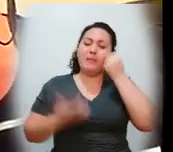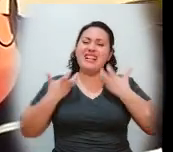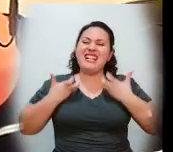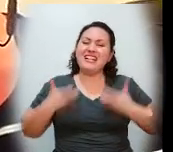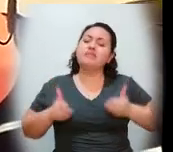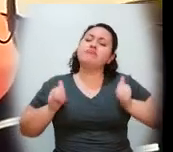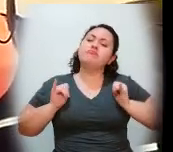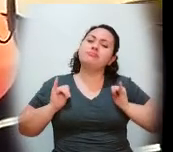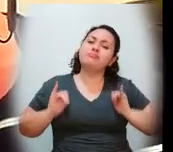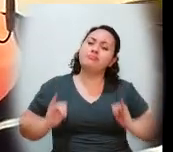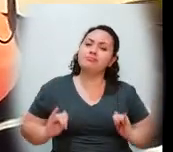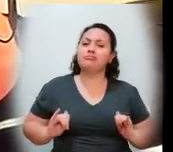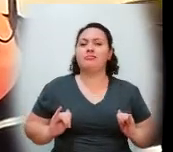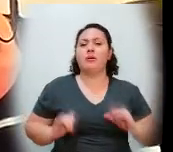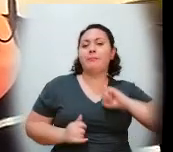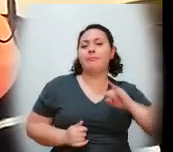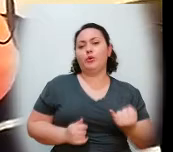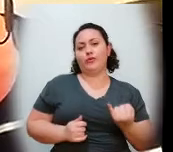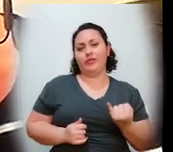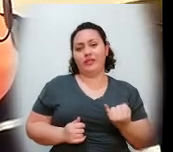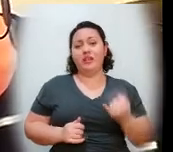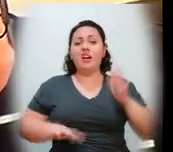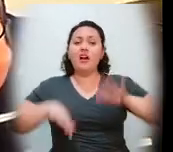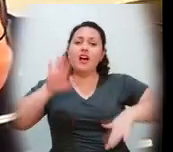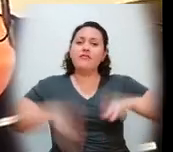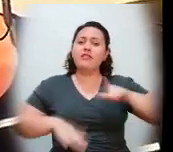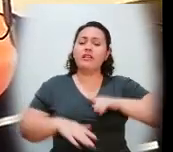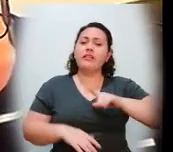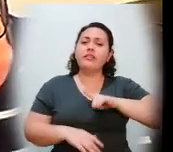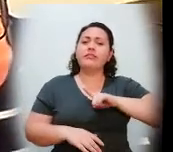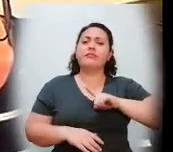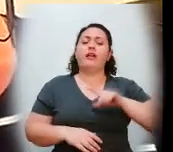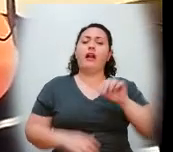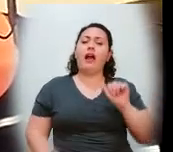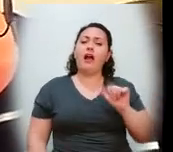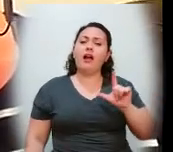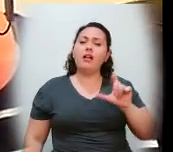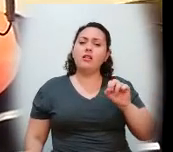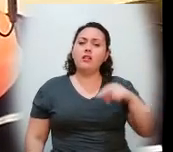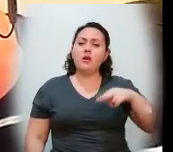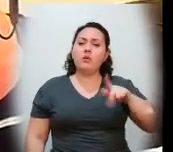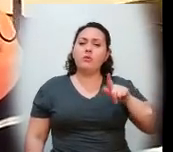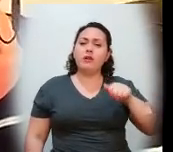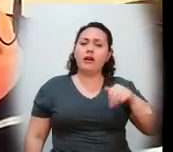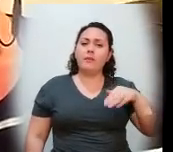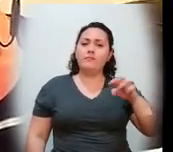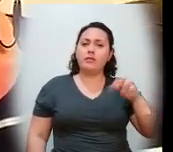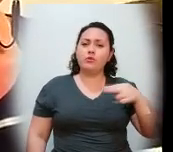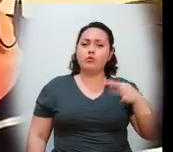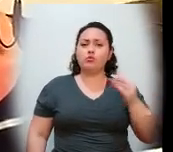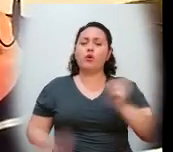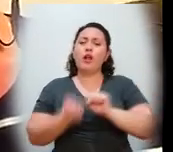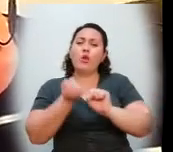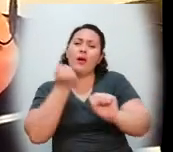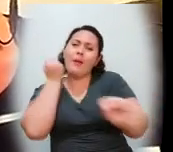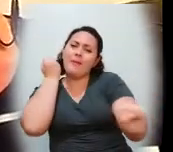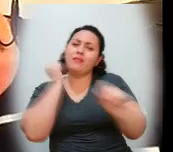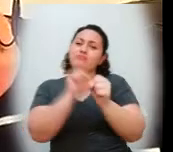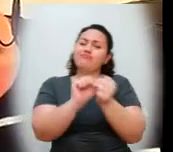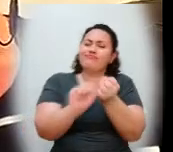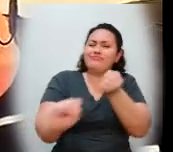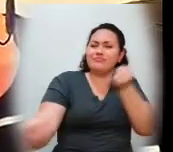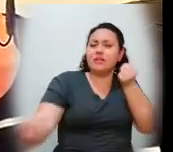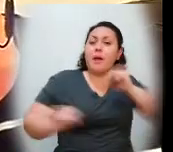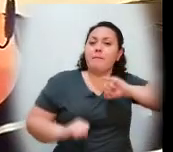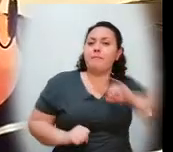relaxar também, né? Poder fazer às vezes um bom alongamento, se esticar, procurar utilizar o nosso espaço